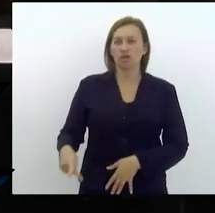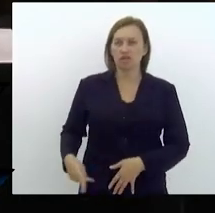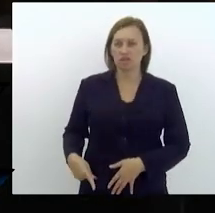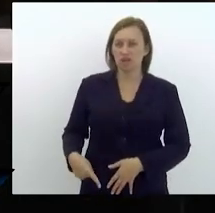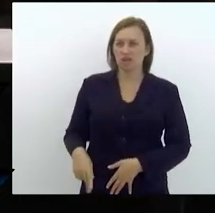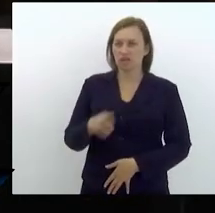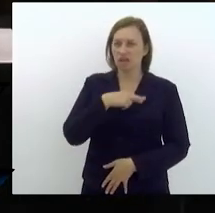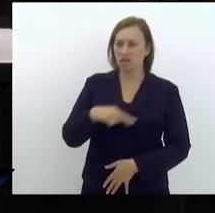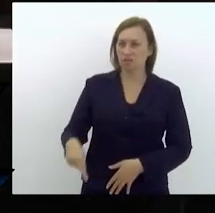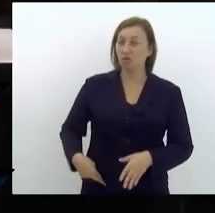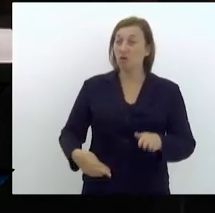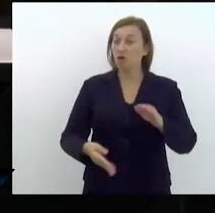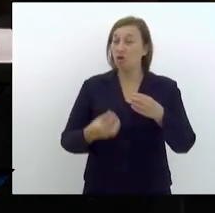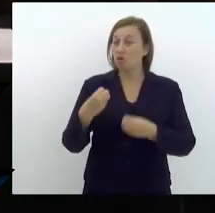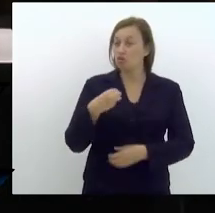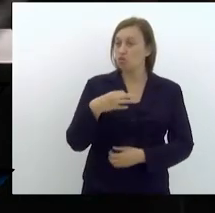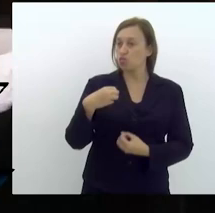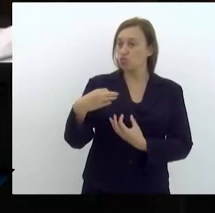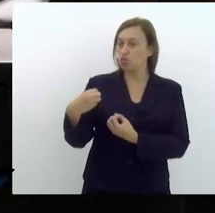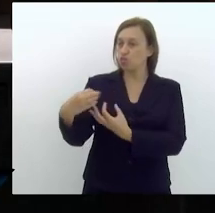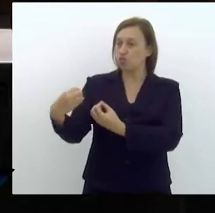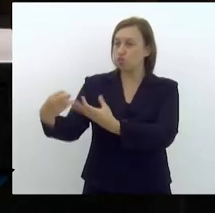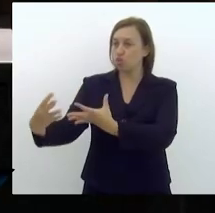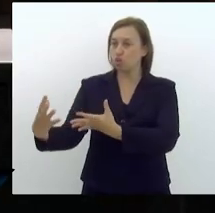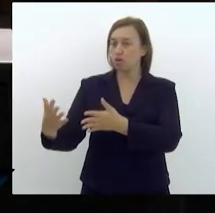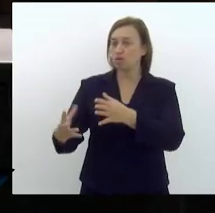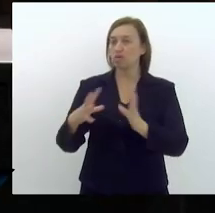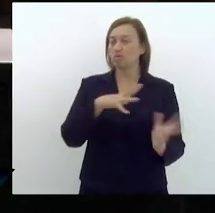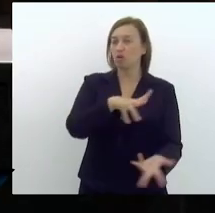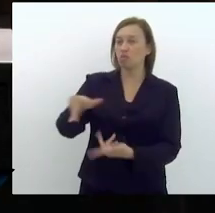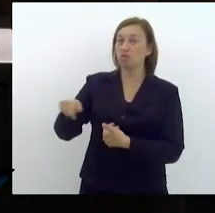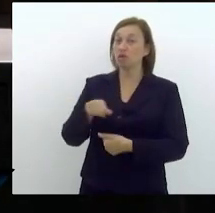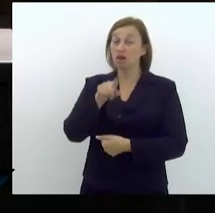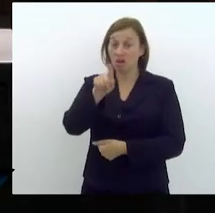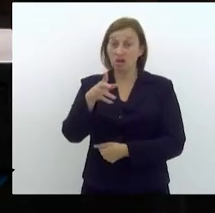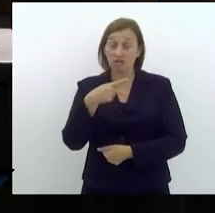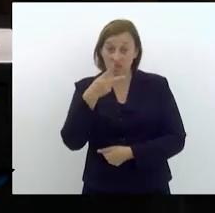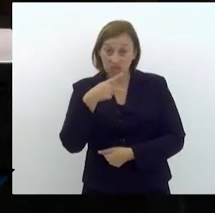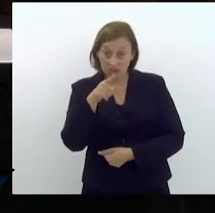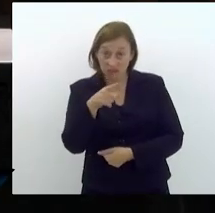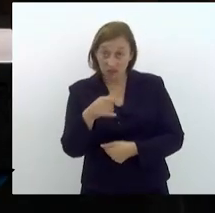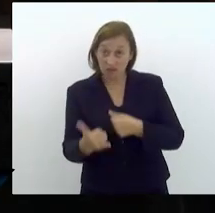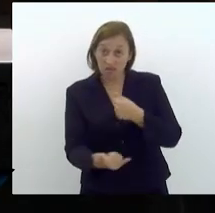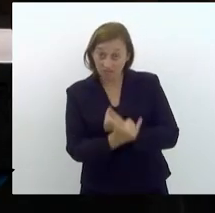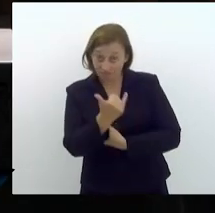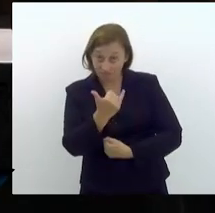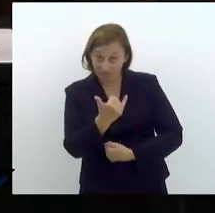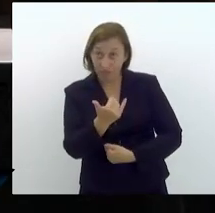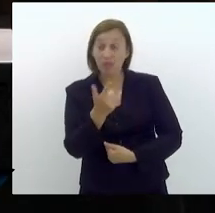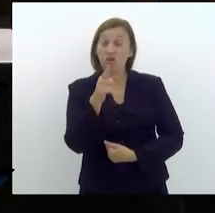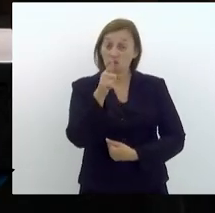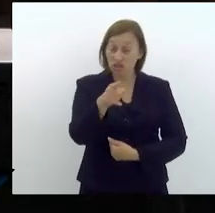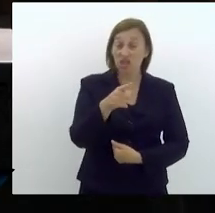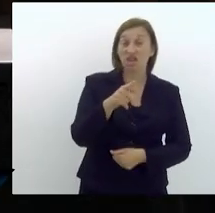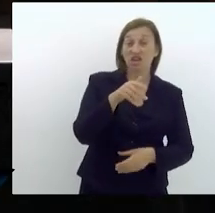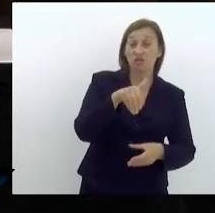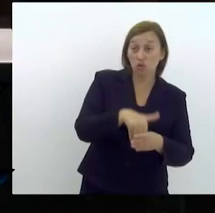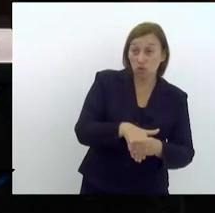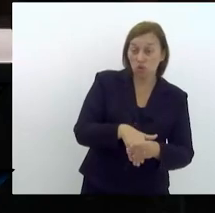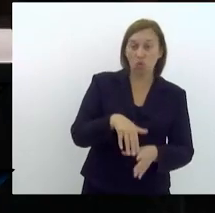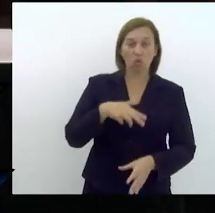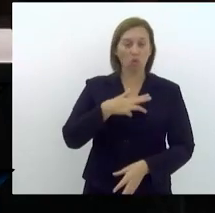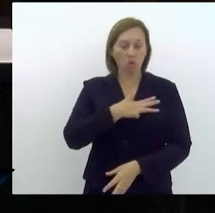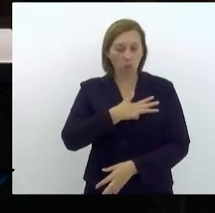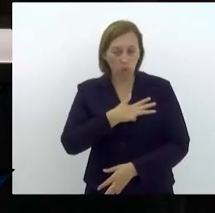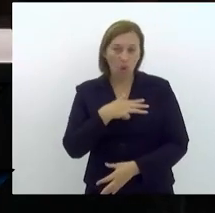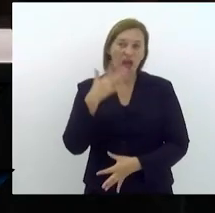passeando pelo mundo então eu quero dizer que você foi enganado você que votou no descondenado achando que